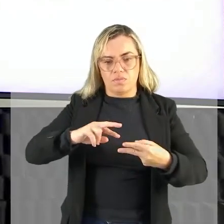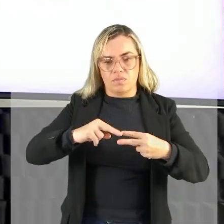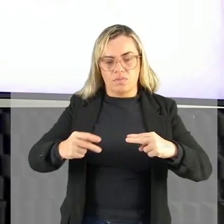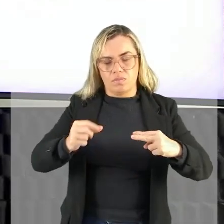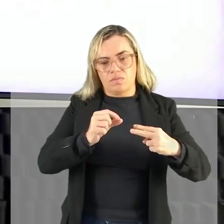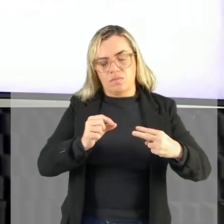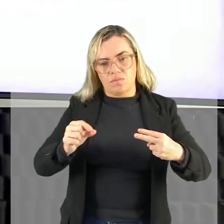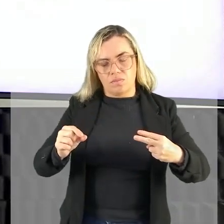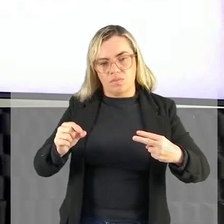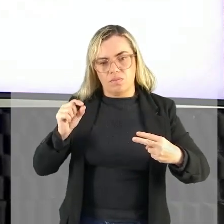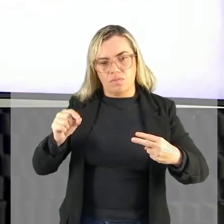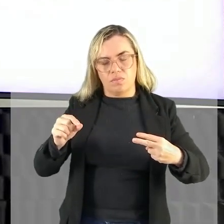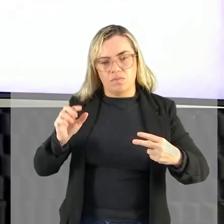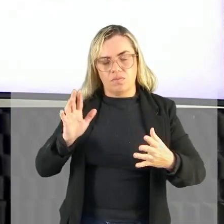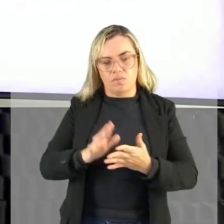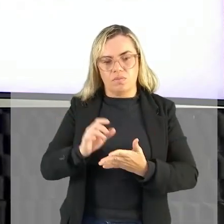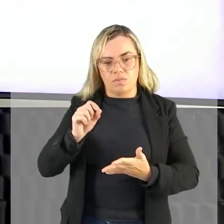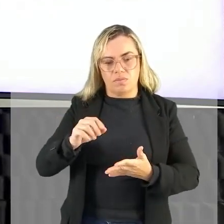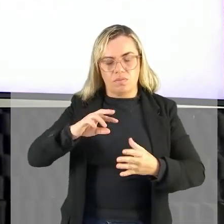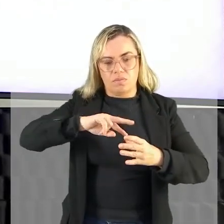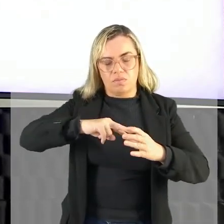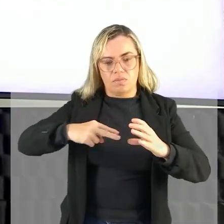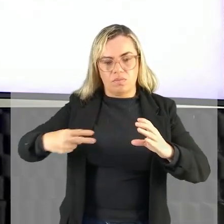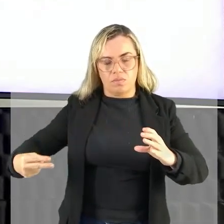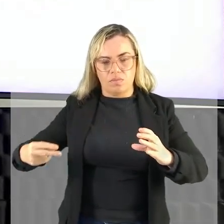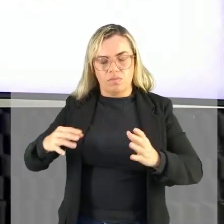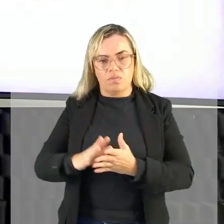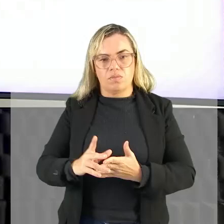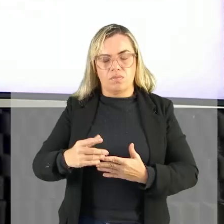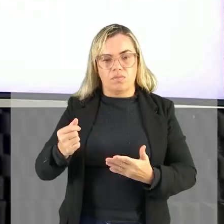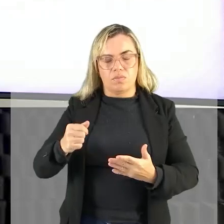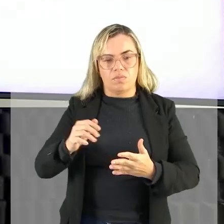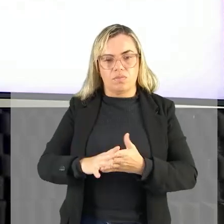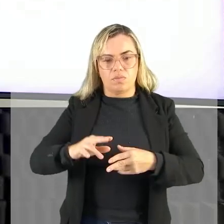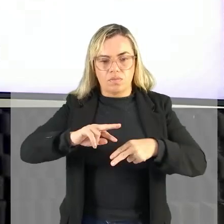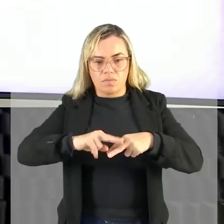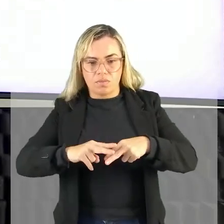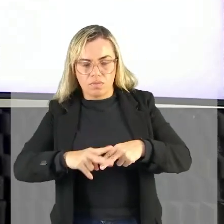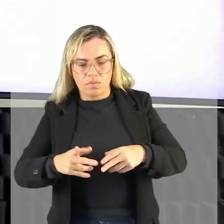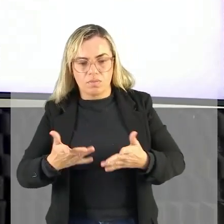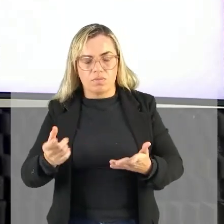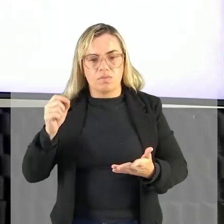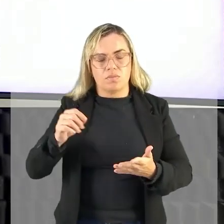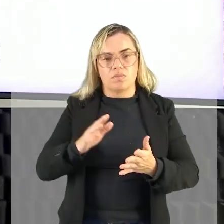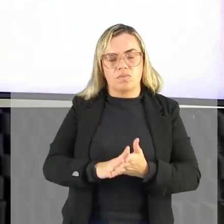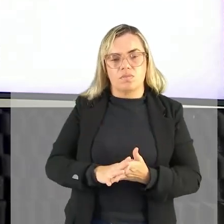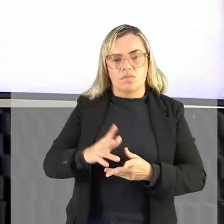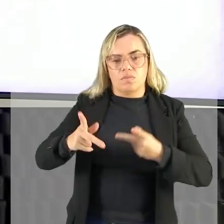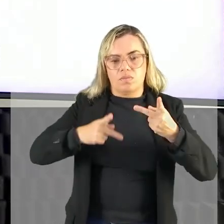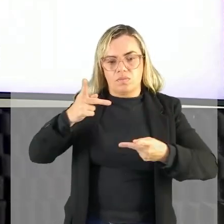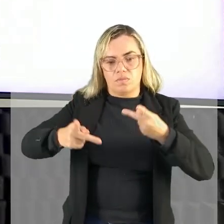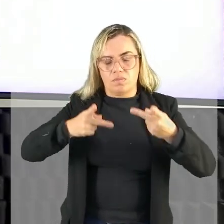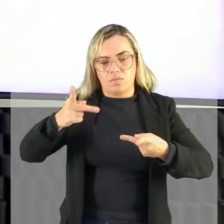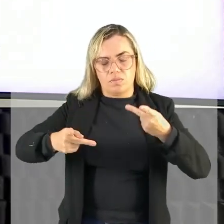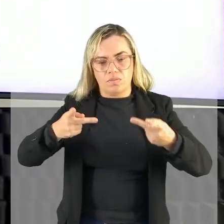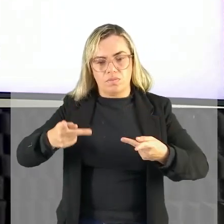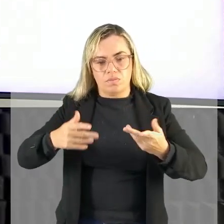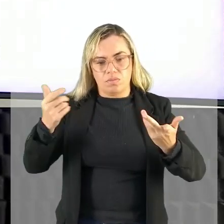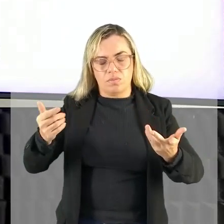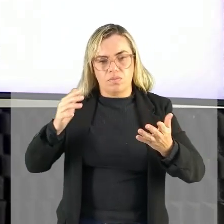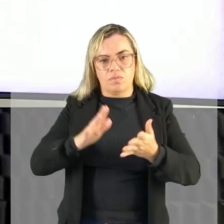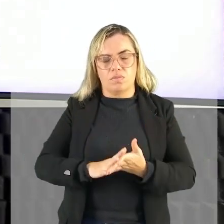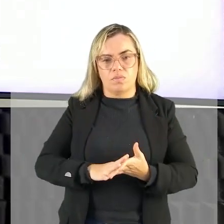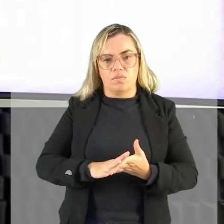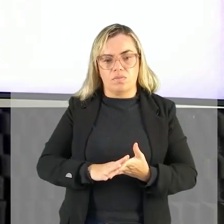gene ele está lá nos cromossomos sexuais, né? E a gente está falando também que tem hora que um cromossomo